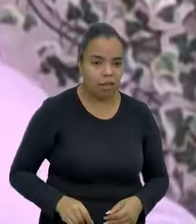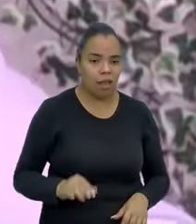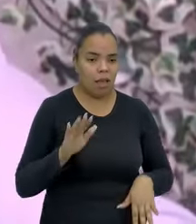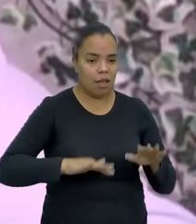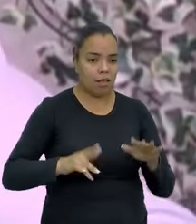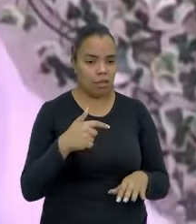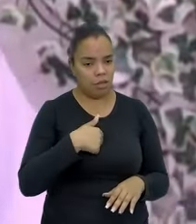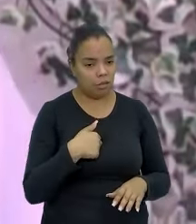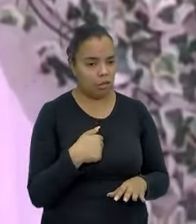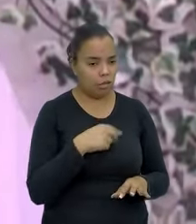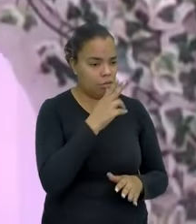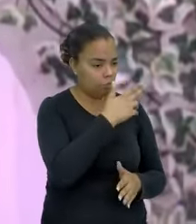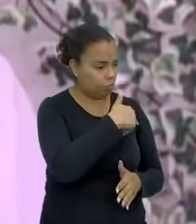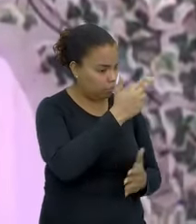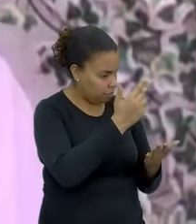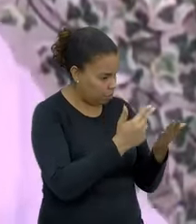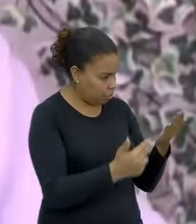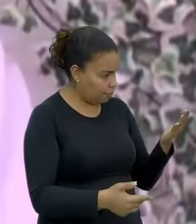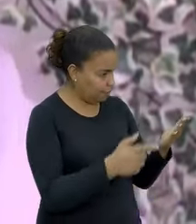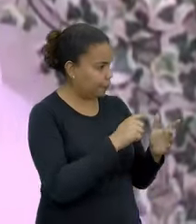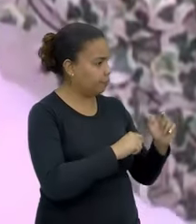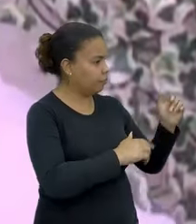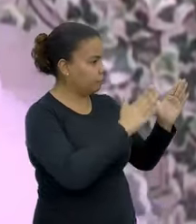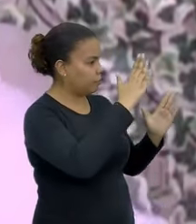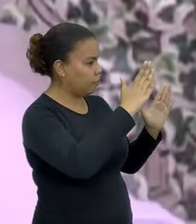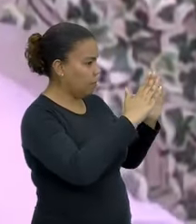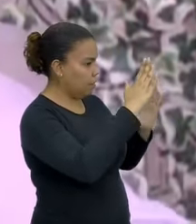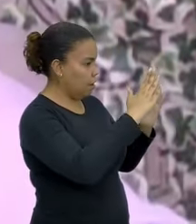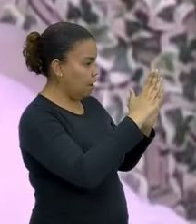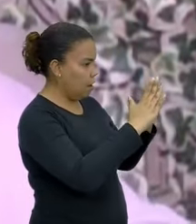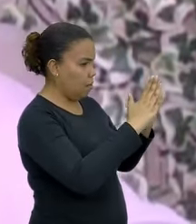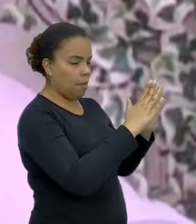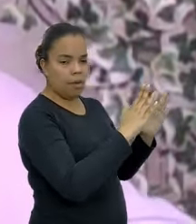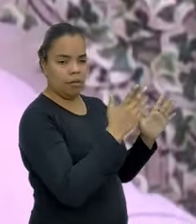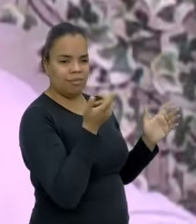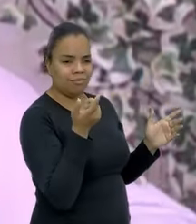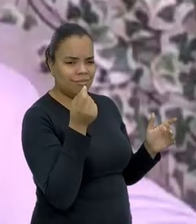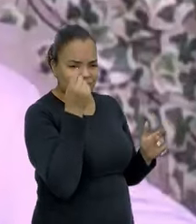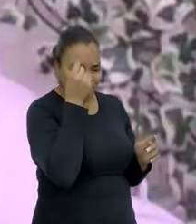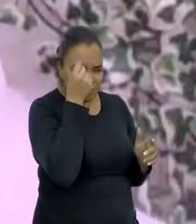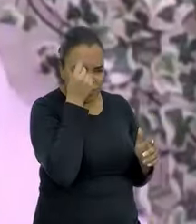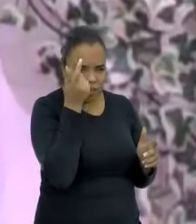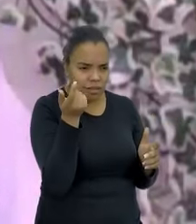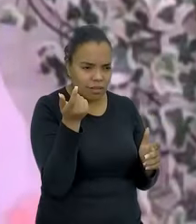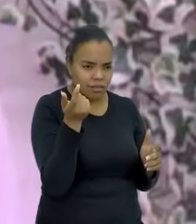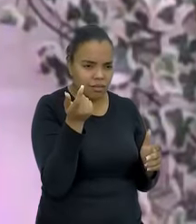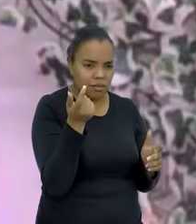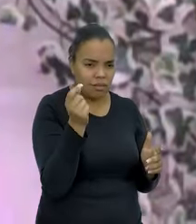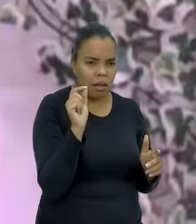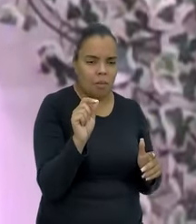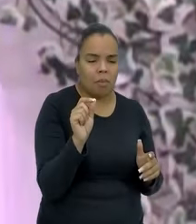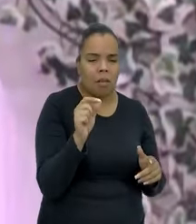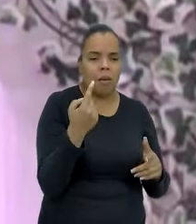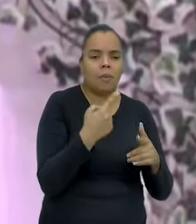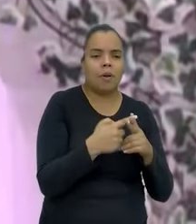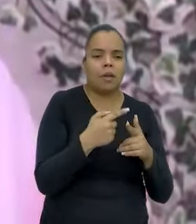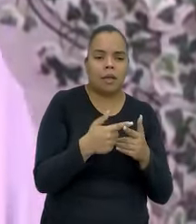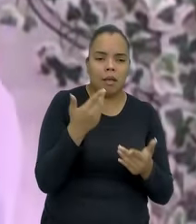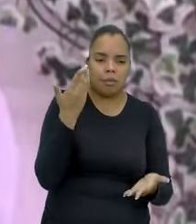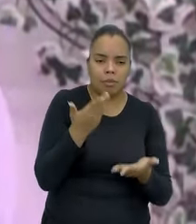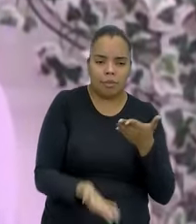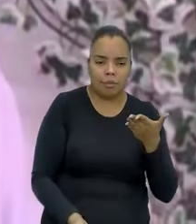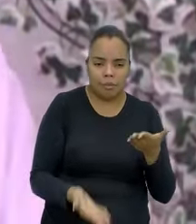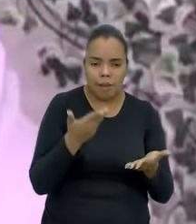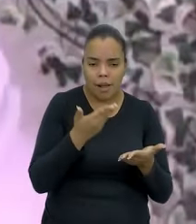o objeto Desenhando em todas duas dimensões do objeto em três dimensões né então e o tempo perdido